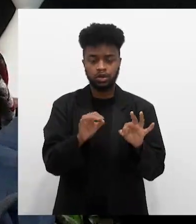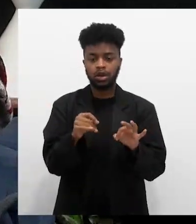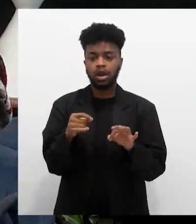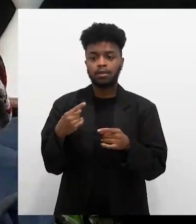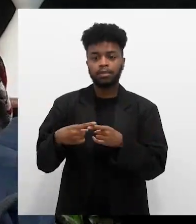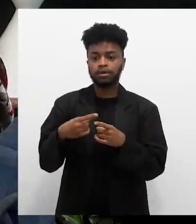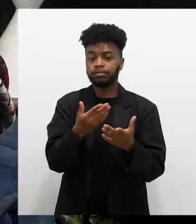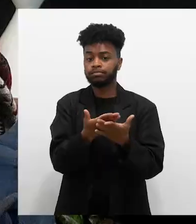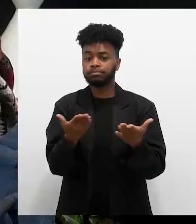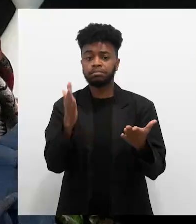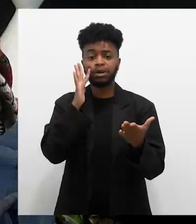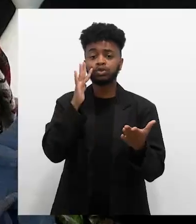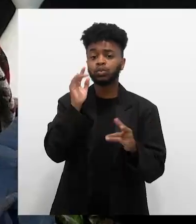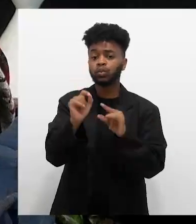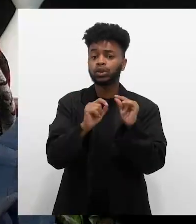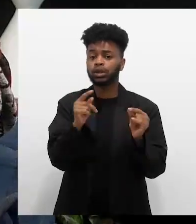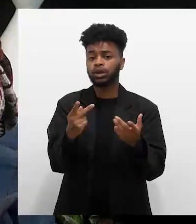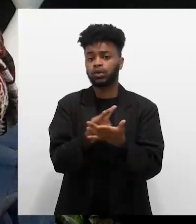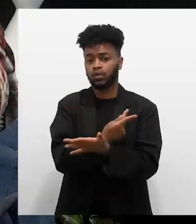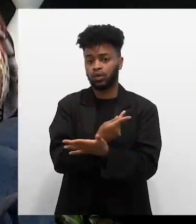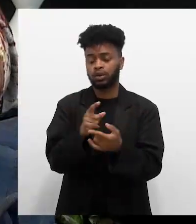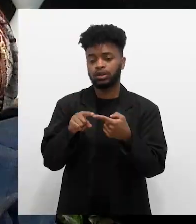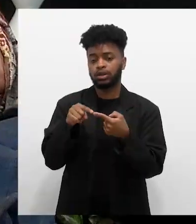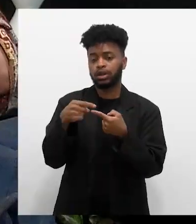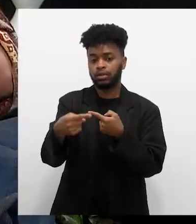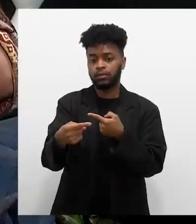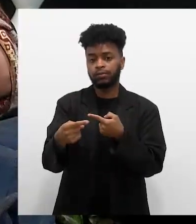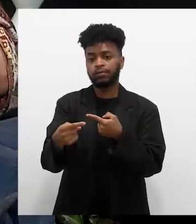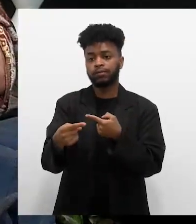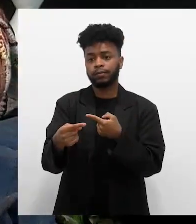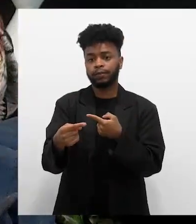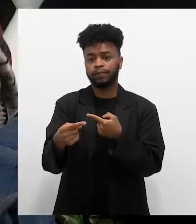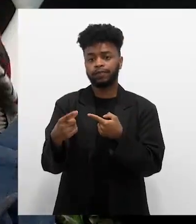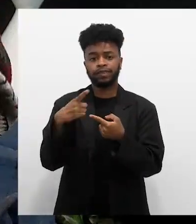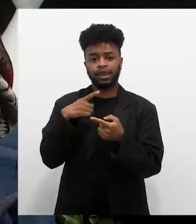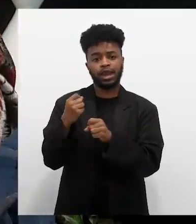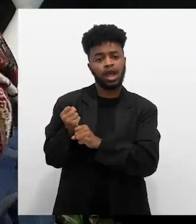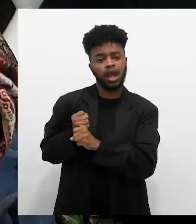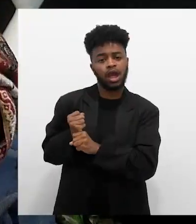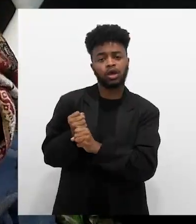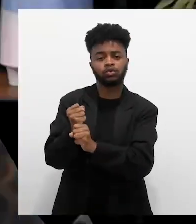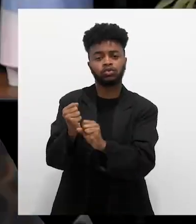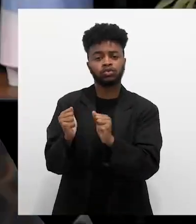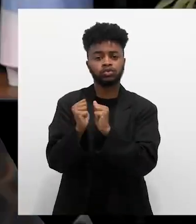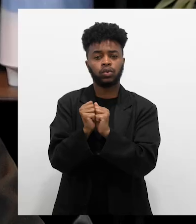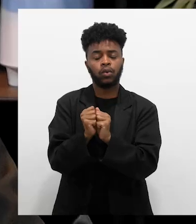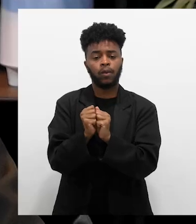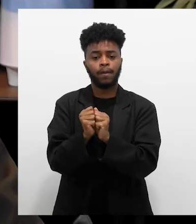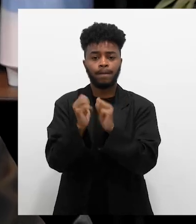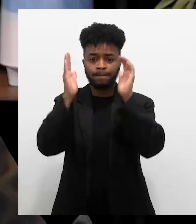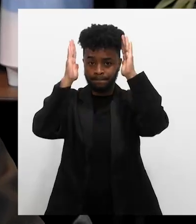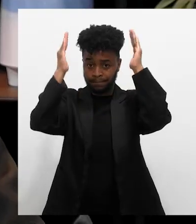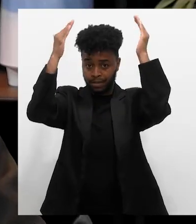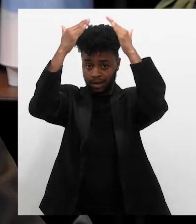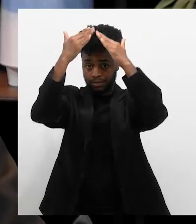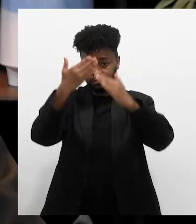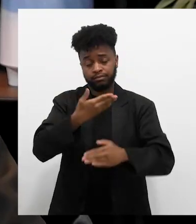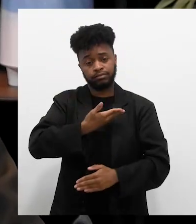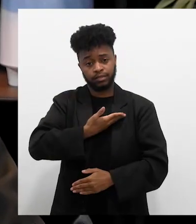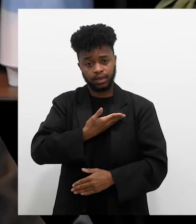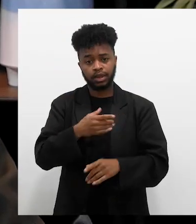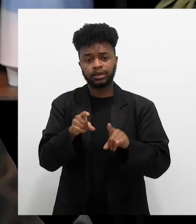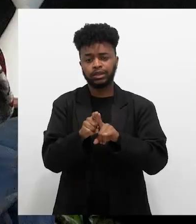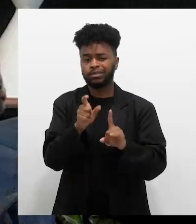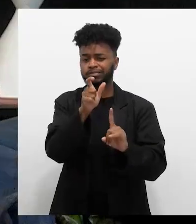do que vocês agora estão esperando depois da passagem durante todos esses anos com o Papa Francisco, que